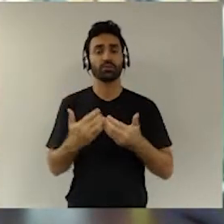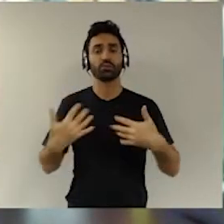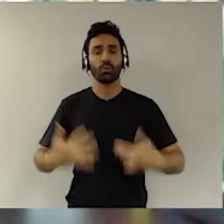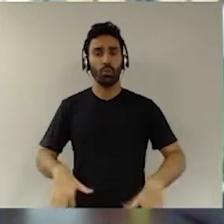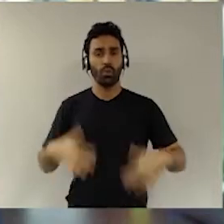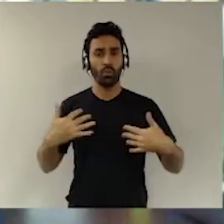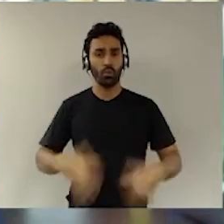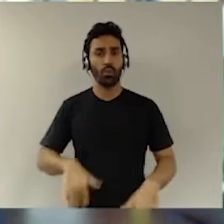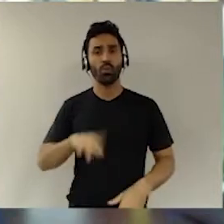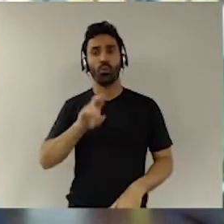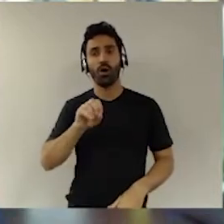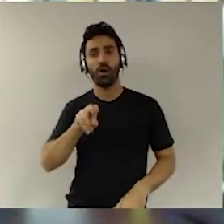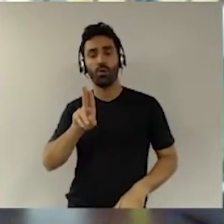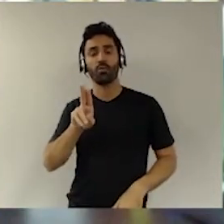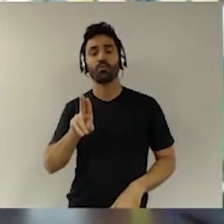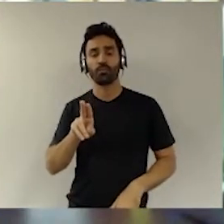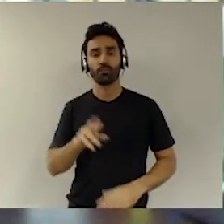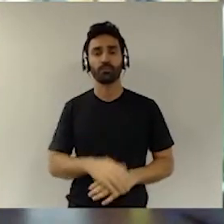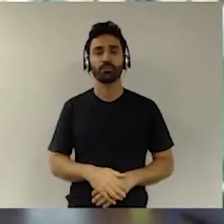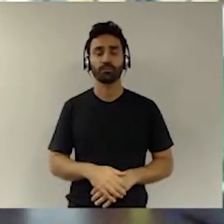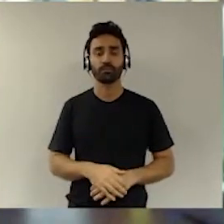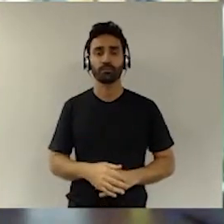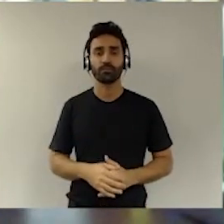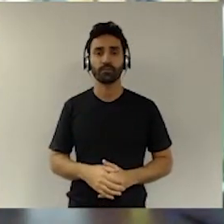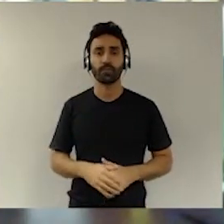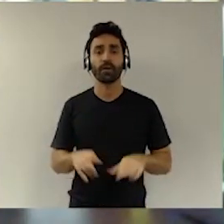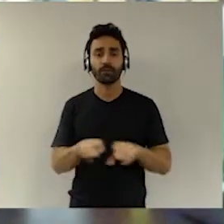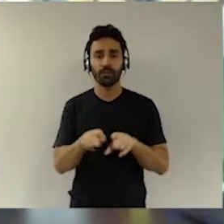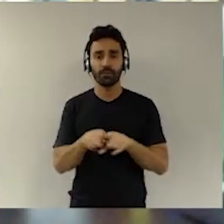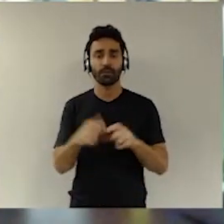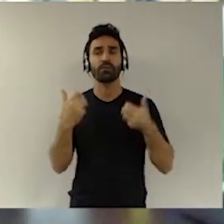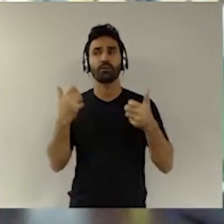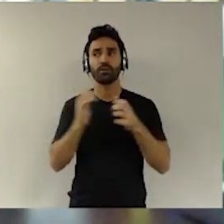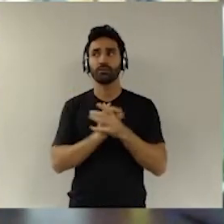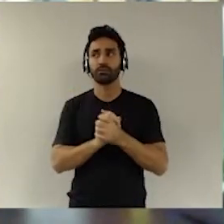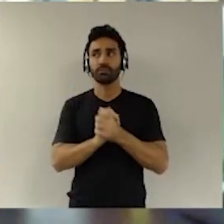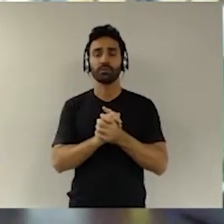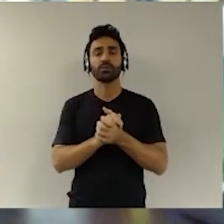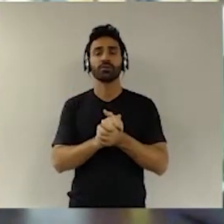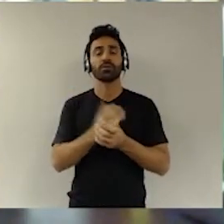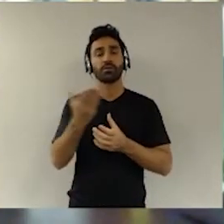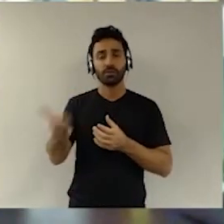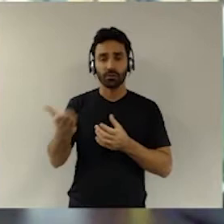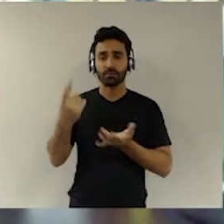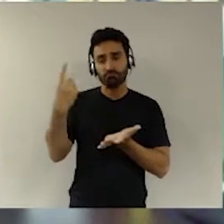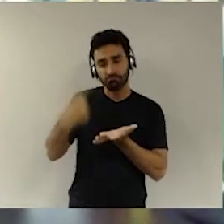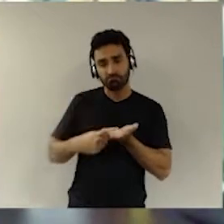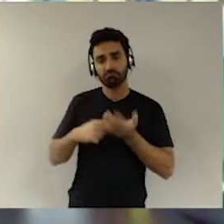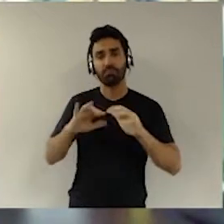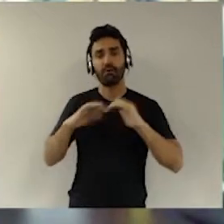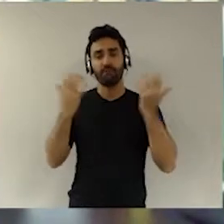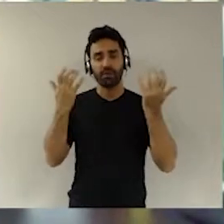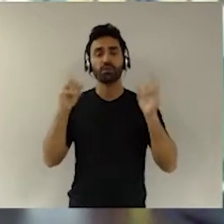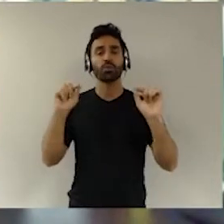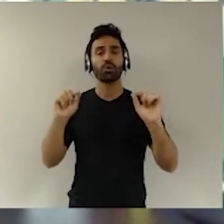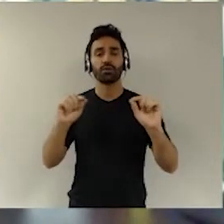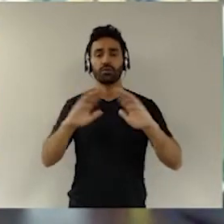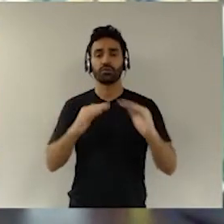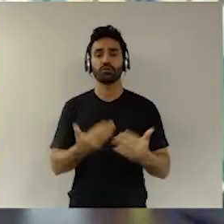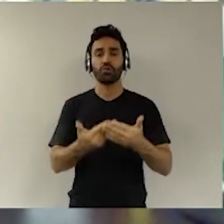também menciono e também saúdo e cumprimento pela realização desse evento a